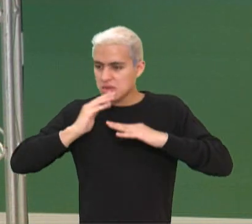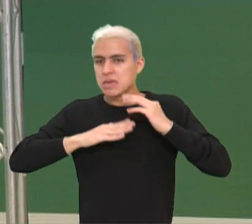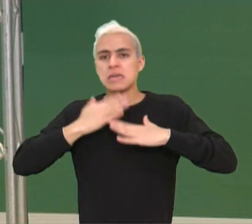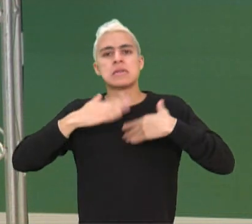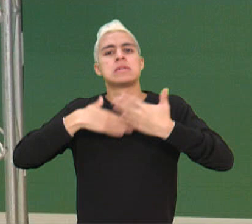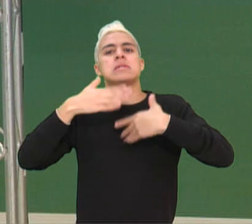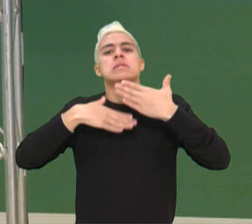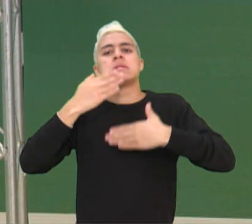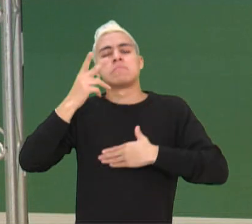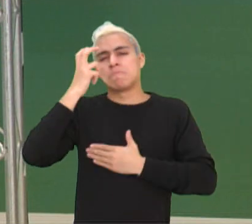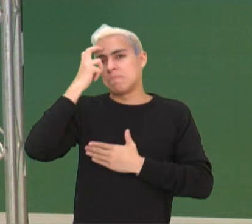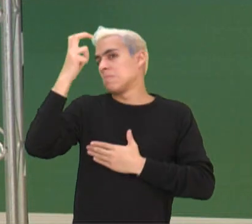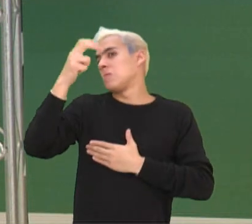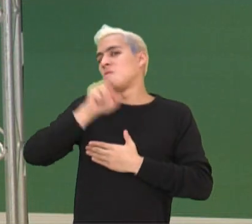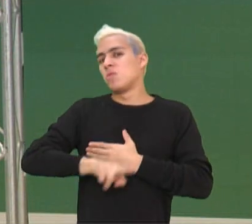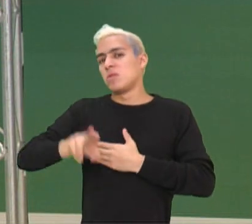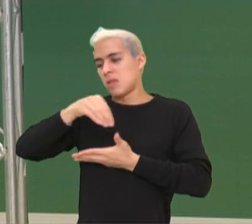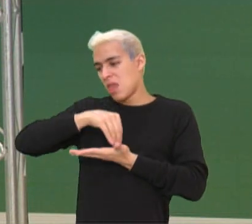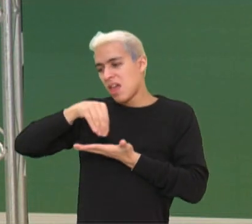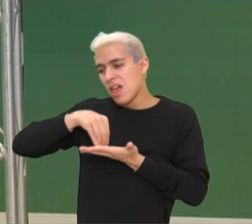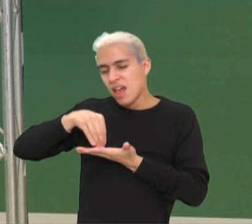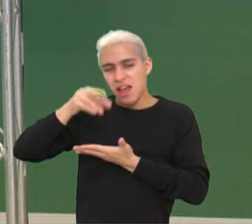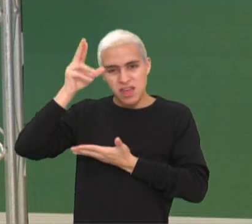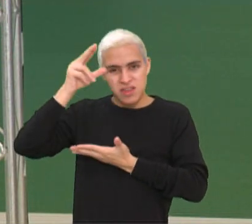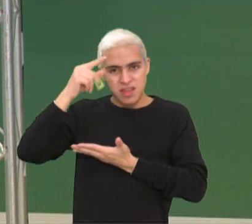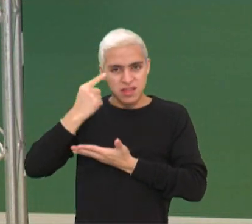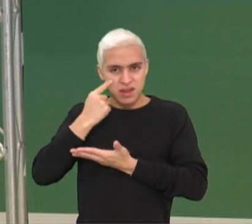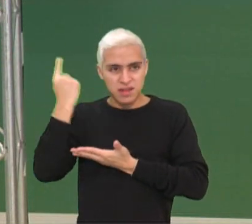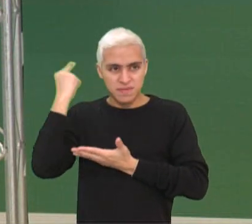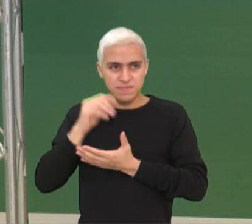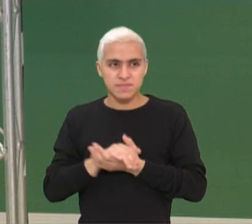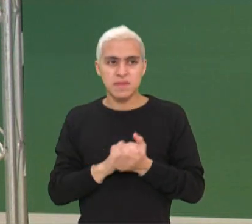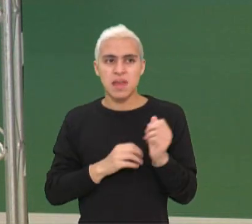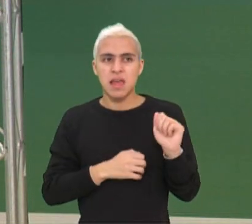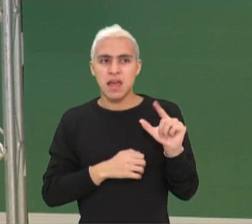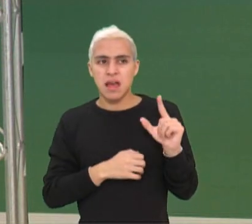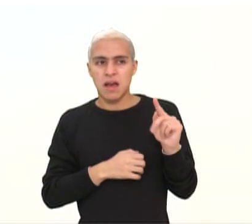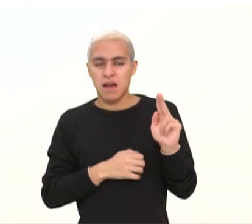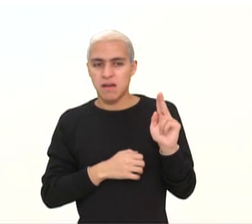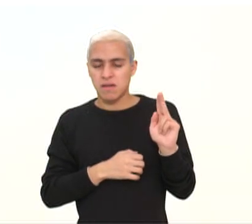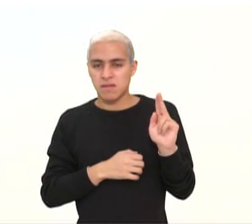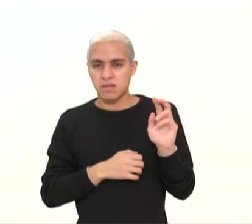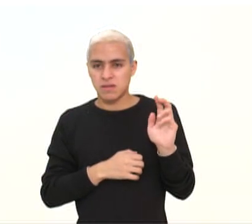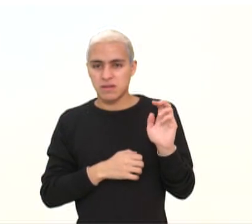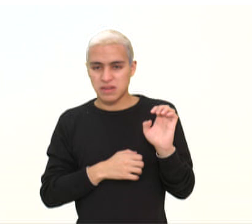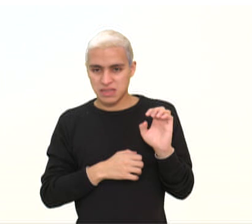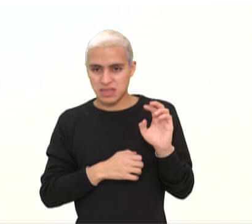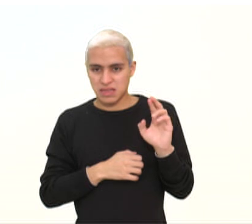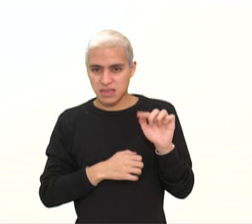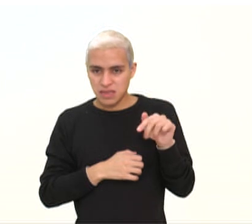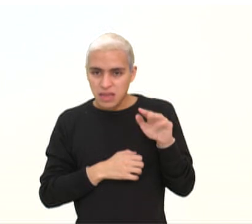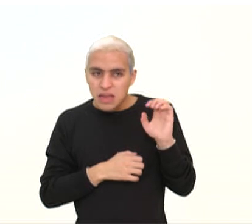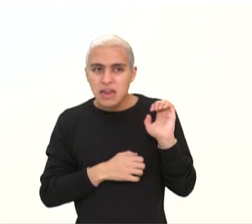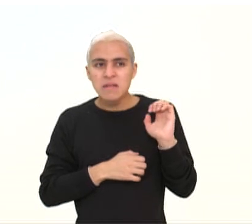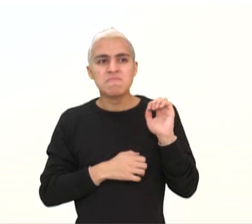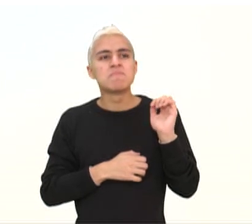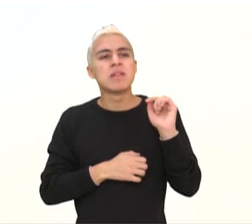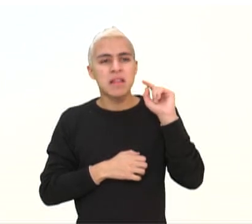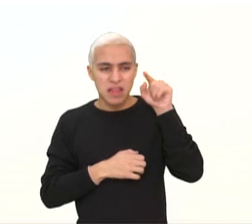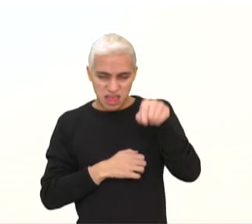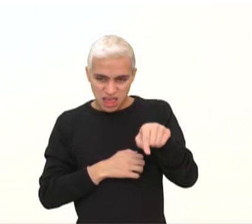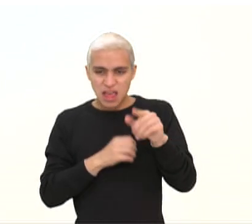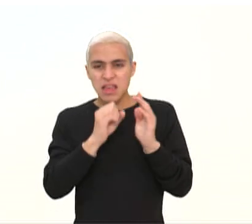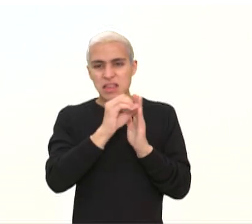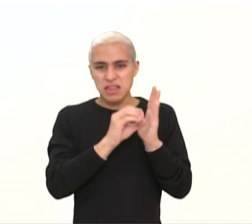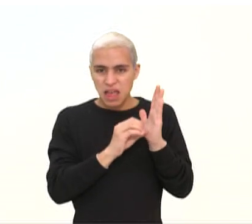essa inteligência jogando xadrez. O Alquerque, século XI, também conhecido como Kirtá, é um jogo de tabuleiro